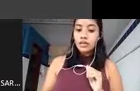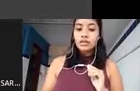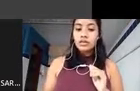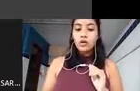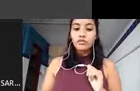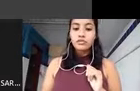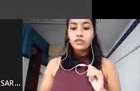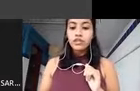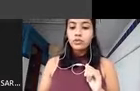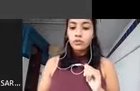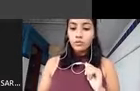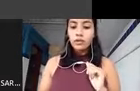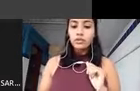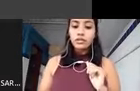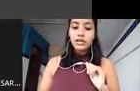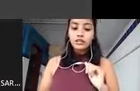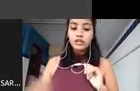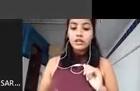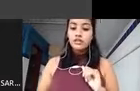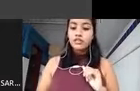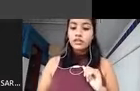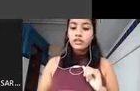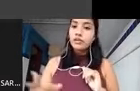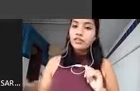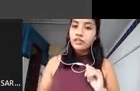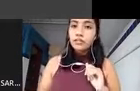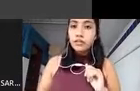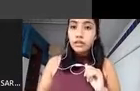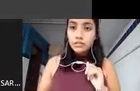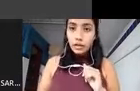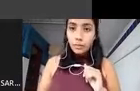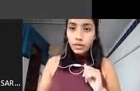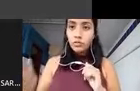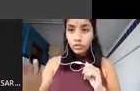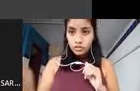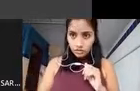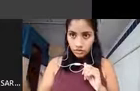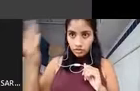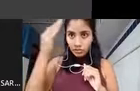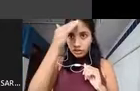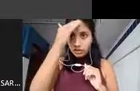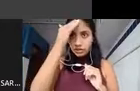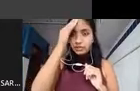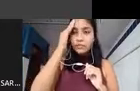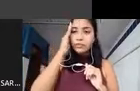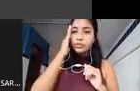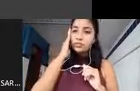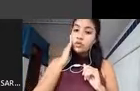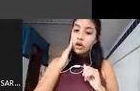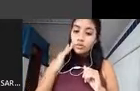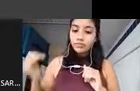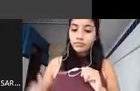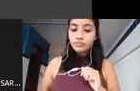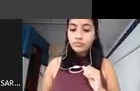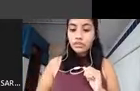o diferencial dessa obra foi que, ao invés de propor a macrodrenagem, foi feita a requalificação do Igarapé, como pode ser visto na imagem, né, do